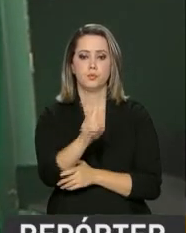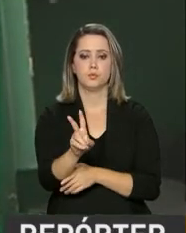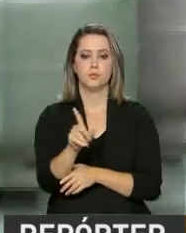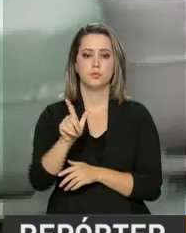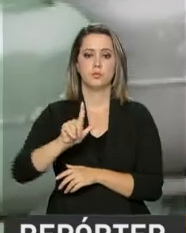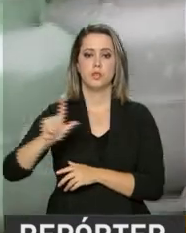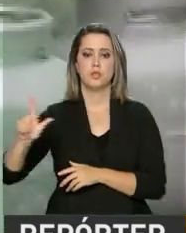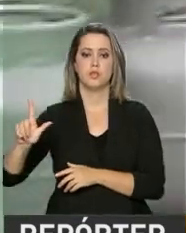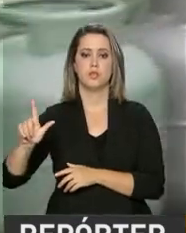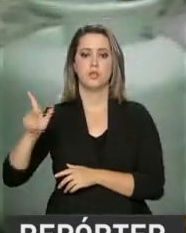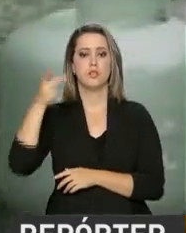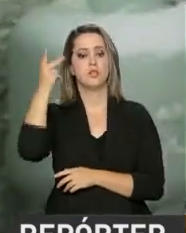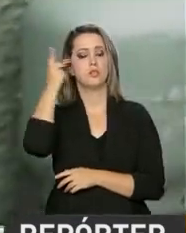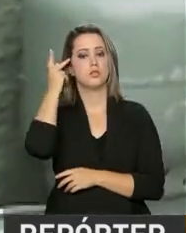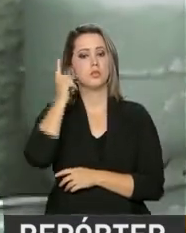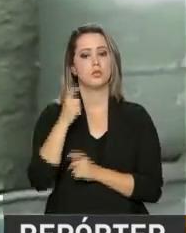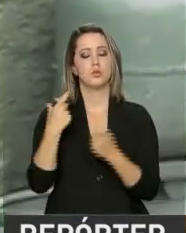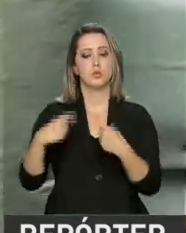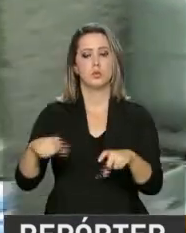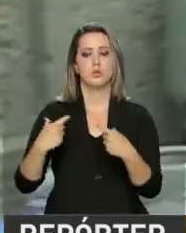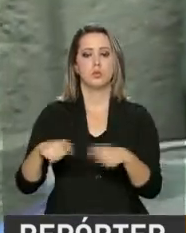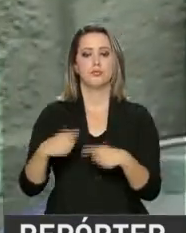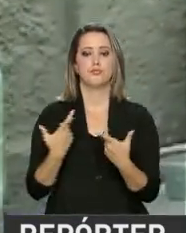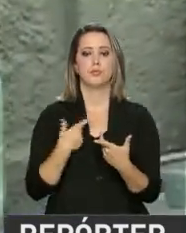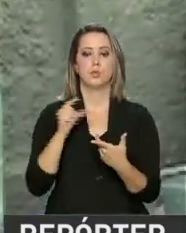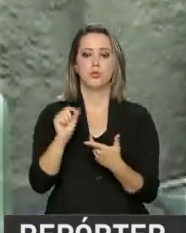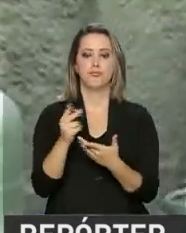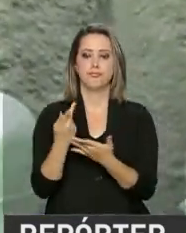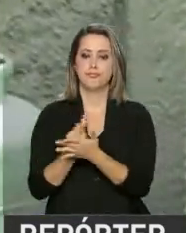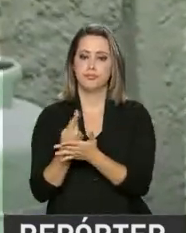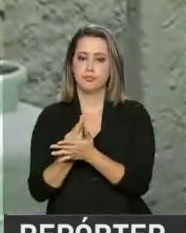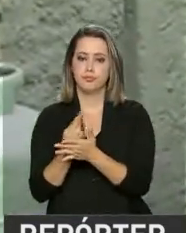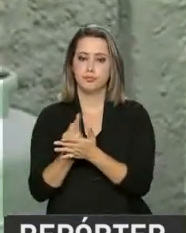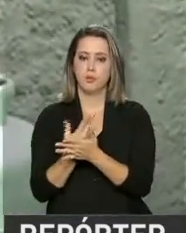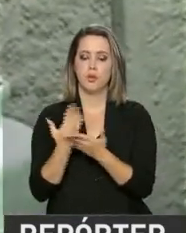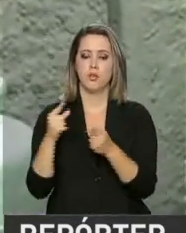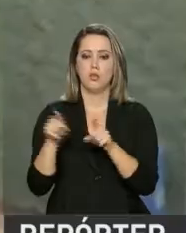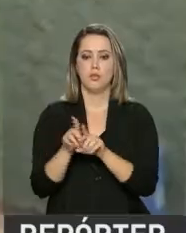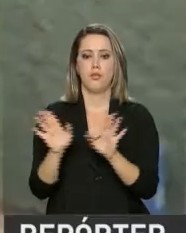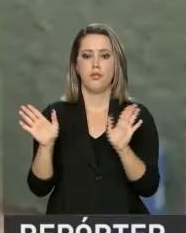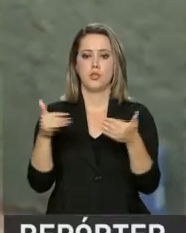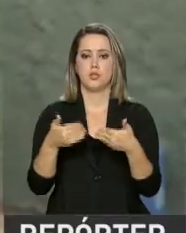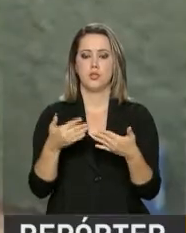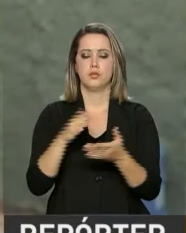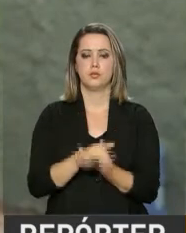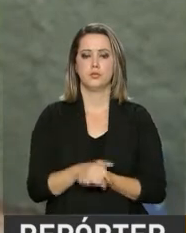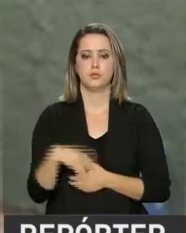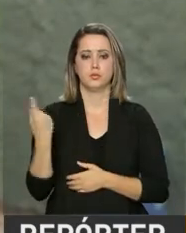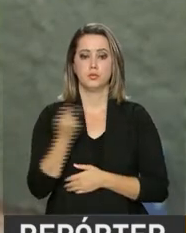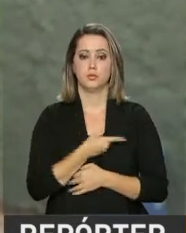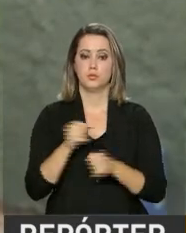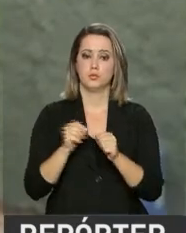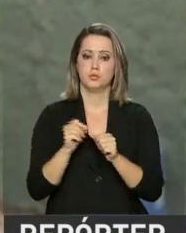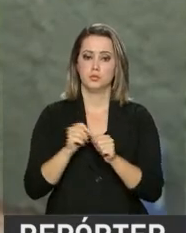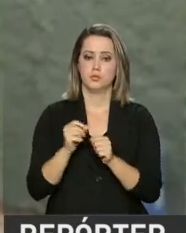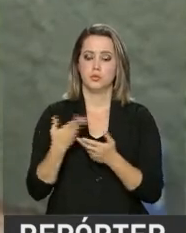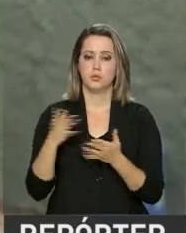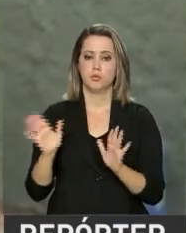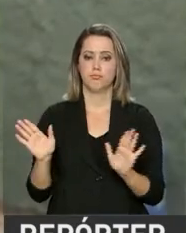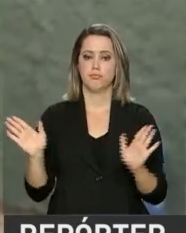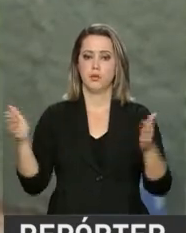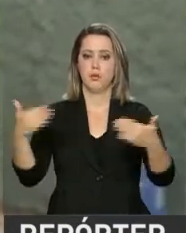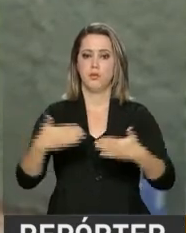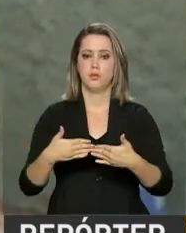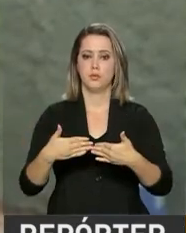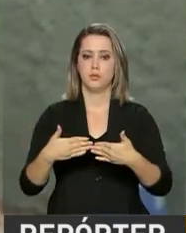zona leste de são paulo onde um ponto clandestino de venda de botijões de gás foi fechado nós só temos o procedimento da interdição por